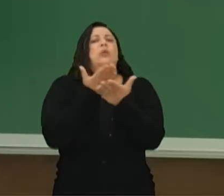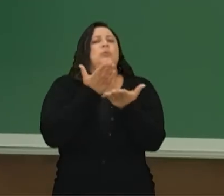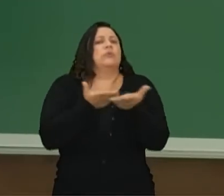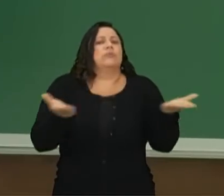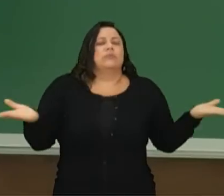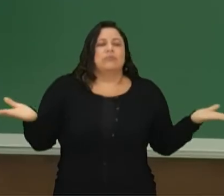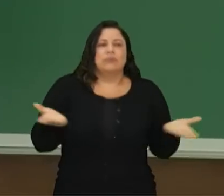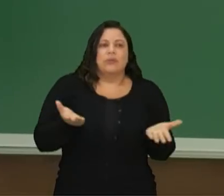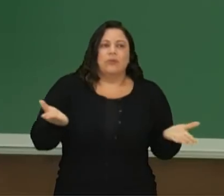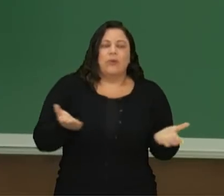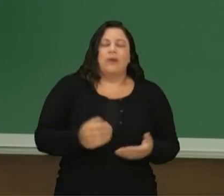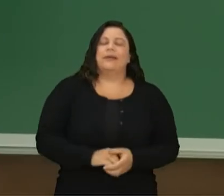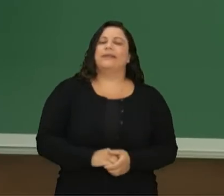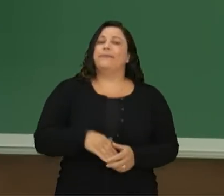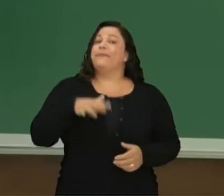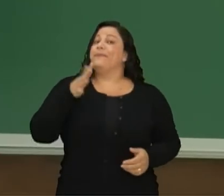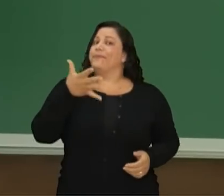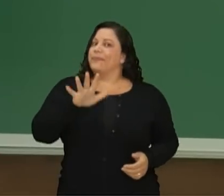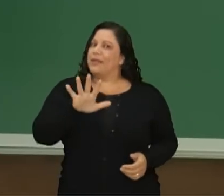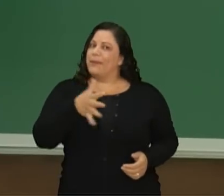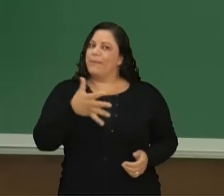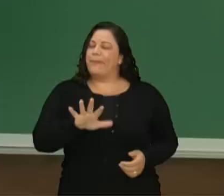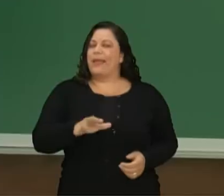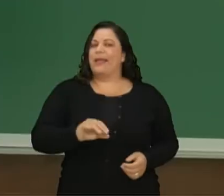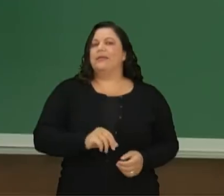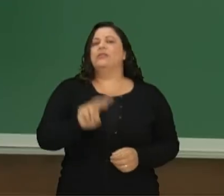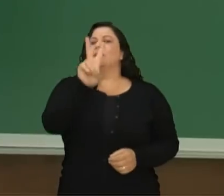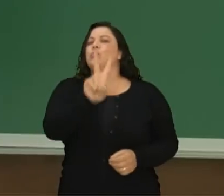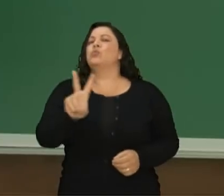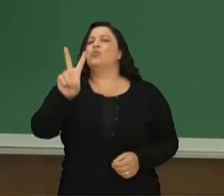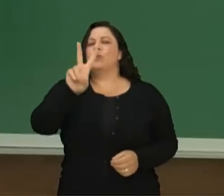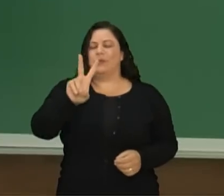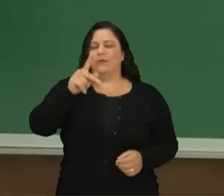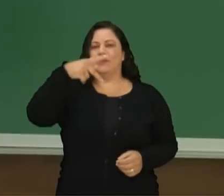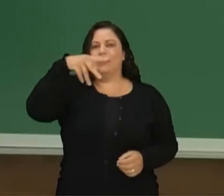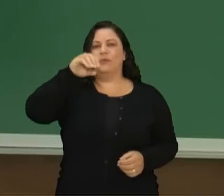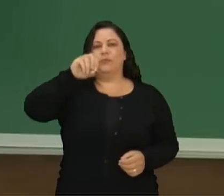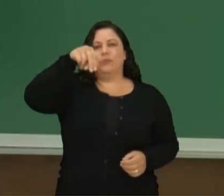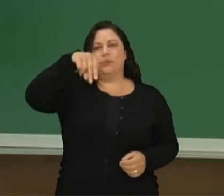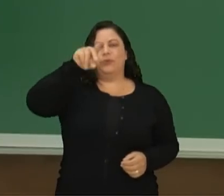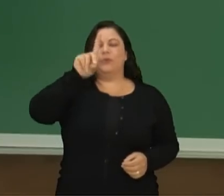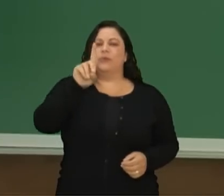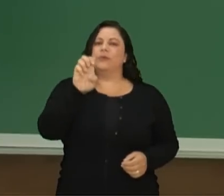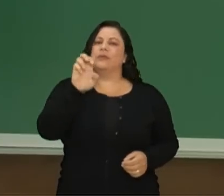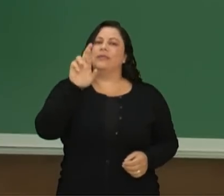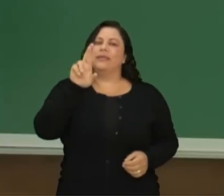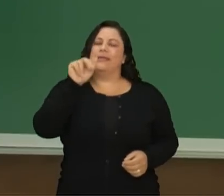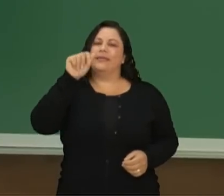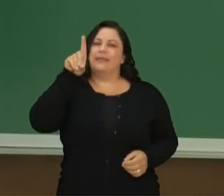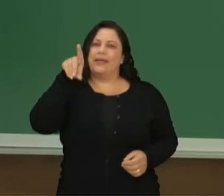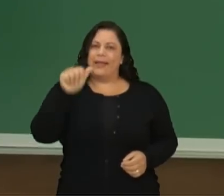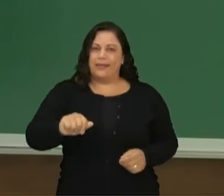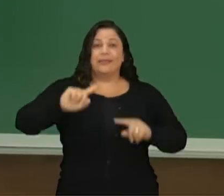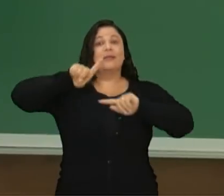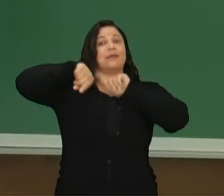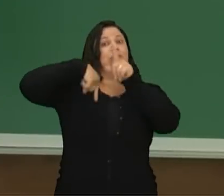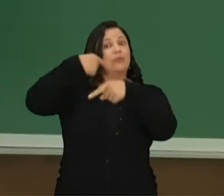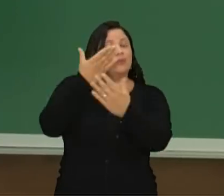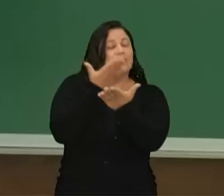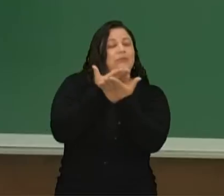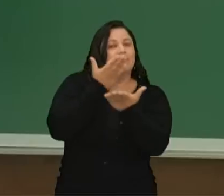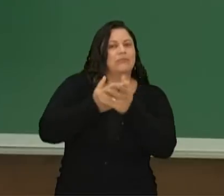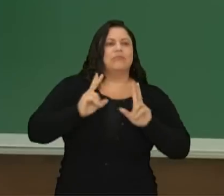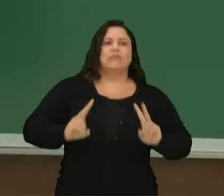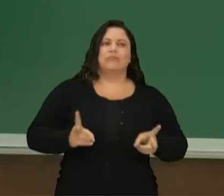aula? Estudamos média ponderada. E na próxima aula, vamos continuar com as medidas de